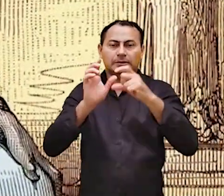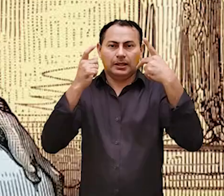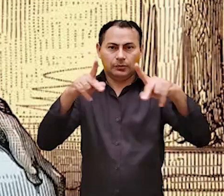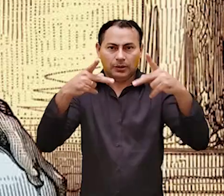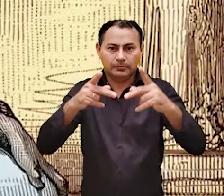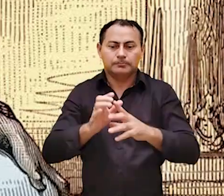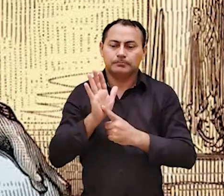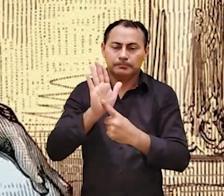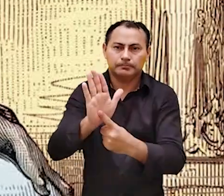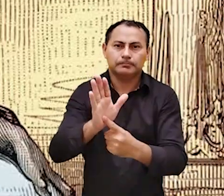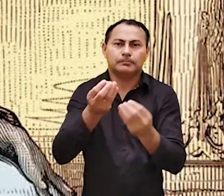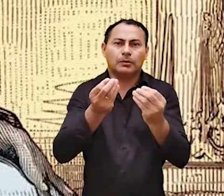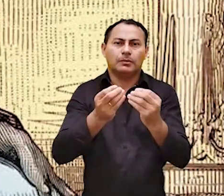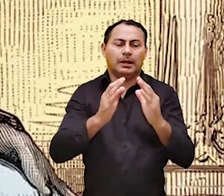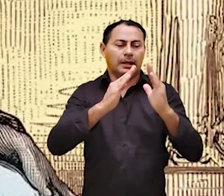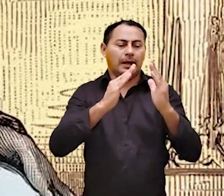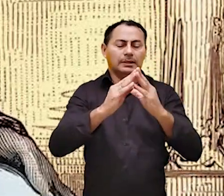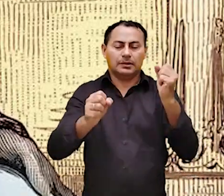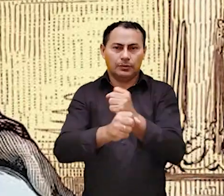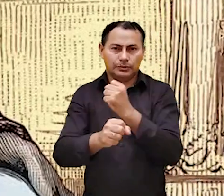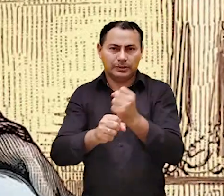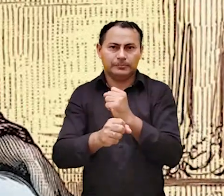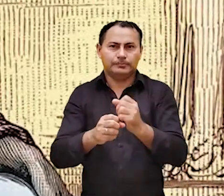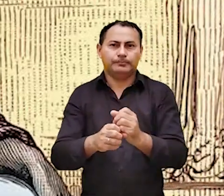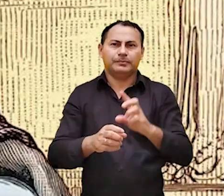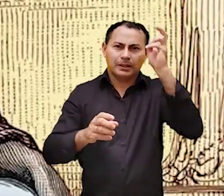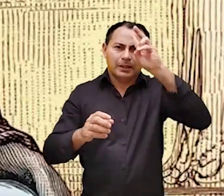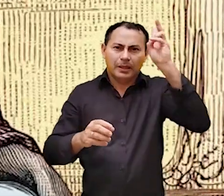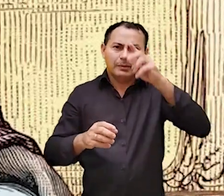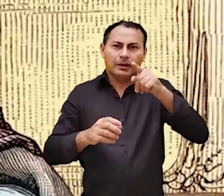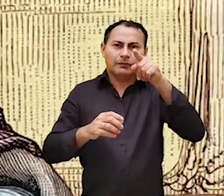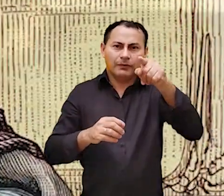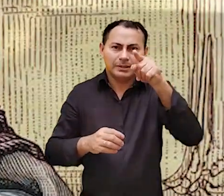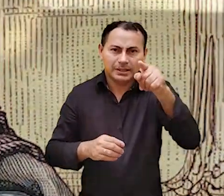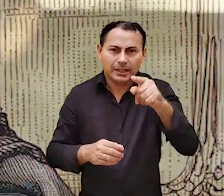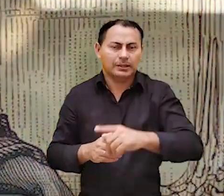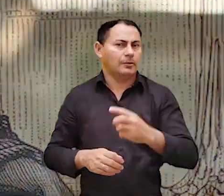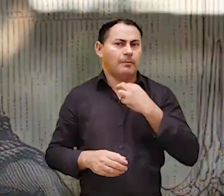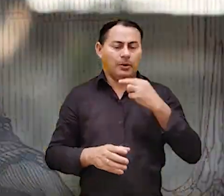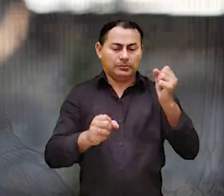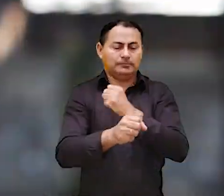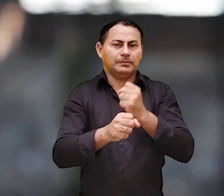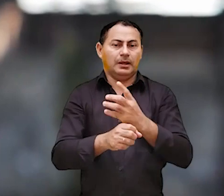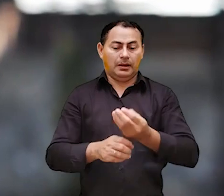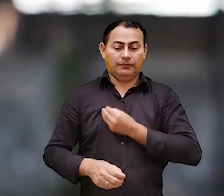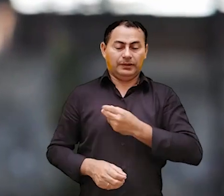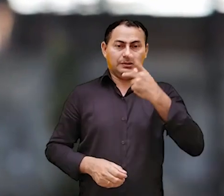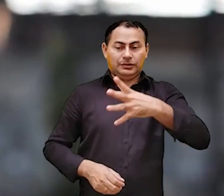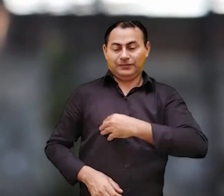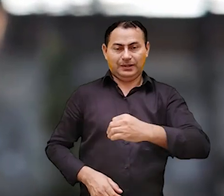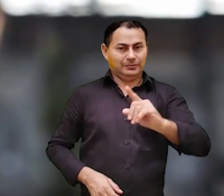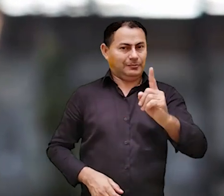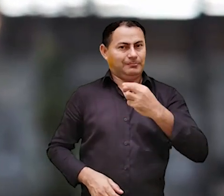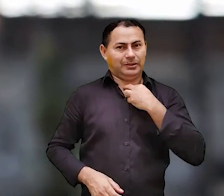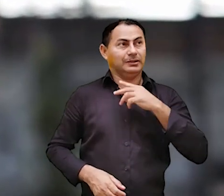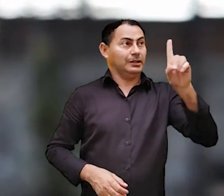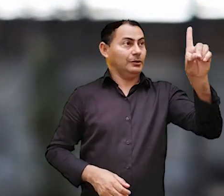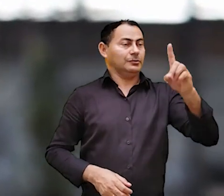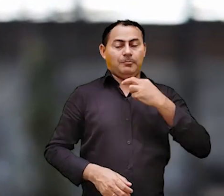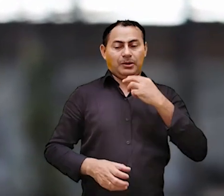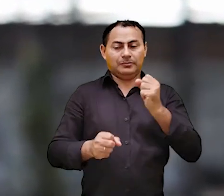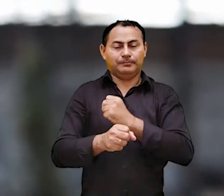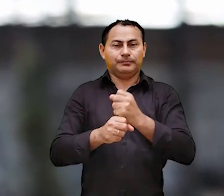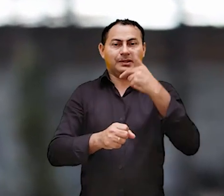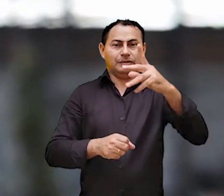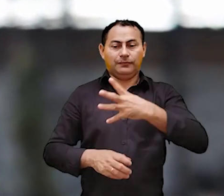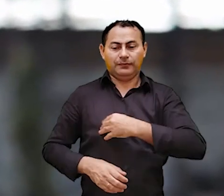essa lei natural demonstra como uma casa é construída. Lembre-se que você não pode construir a vida de seus filhos. Deus